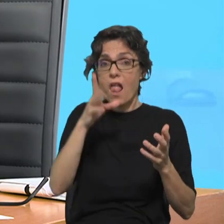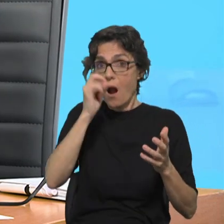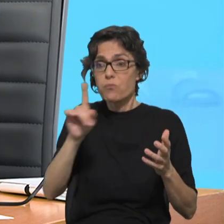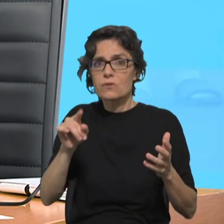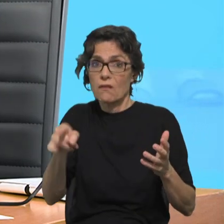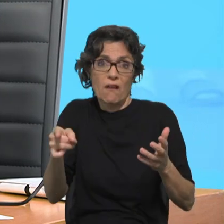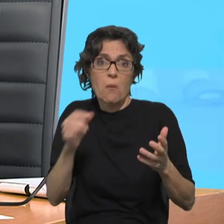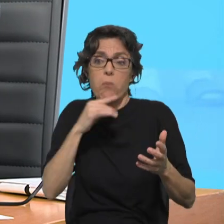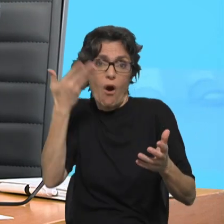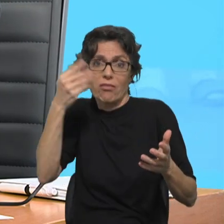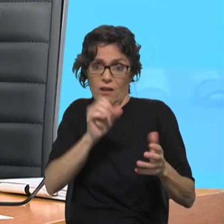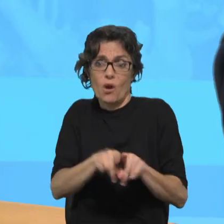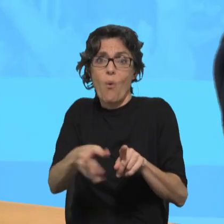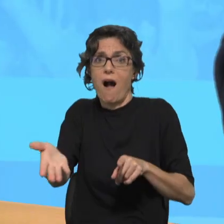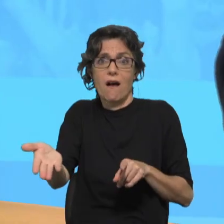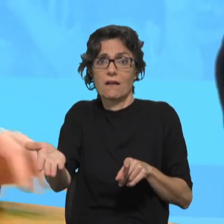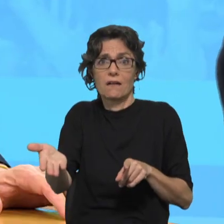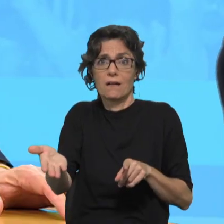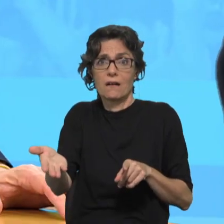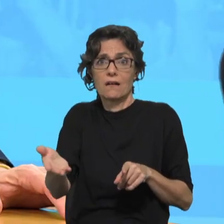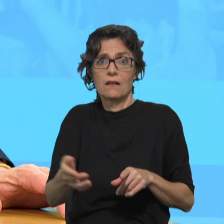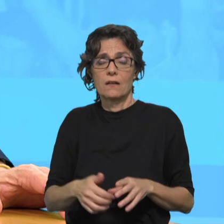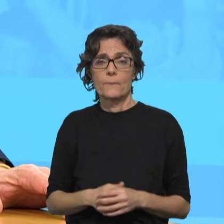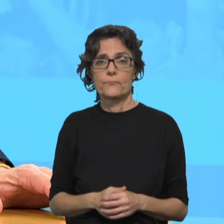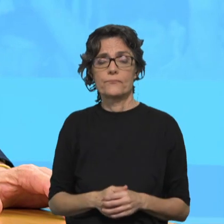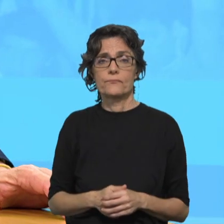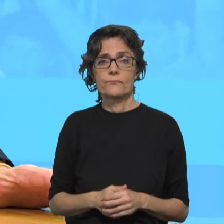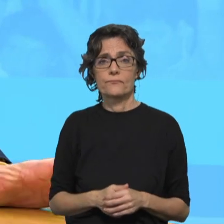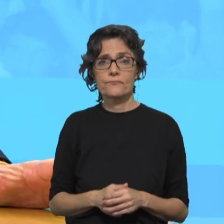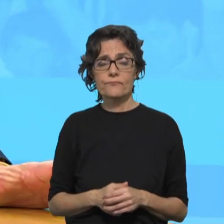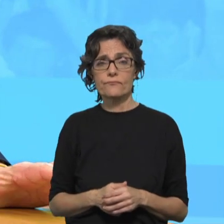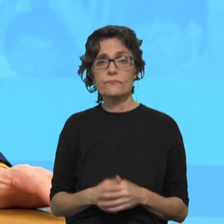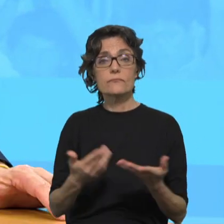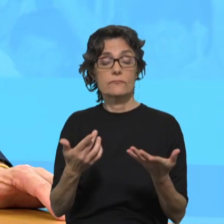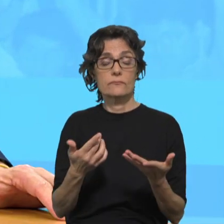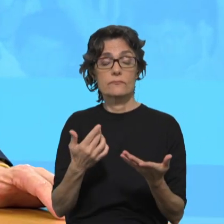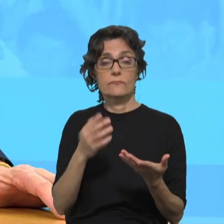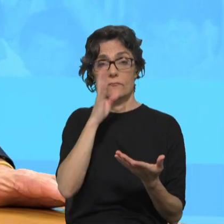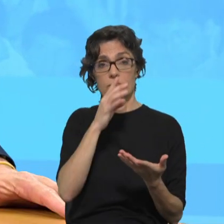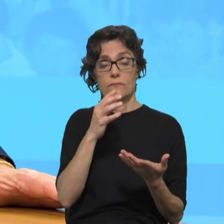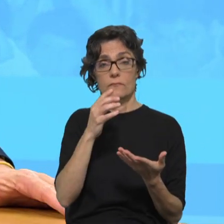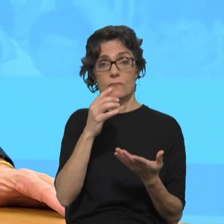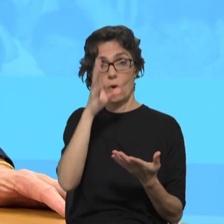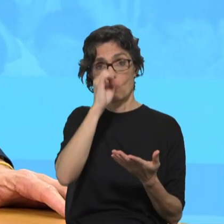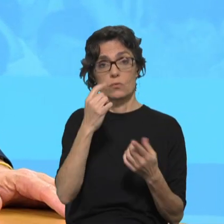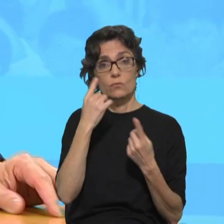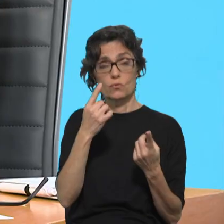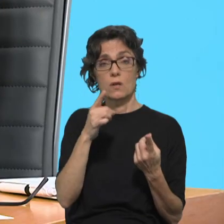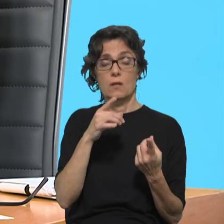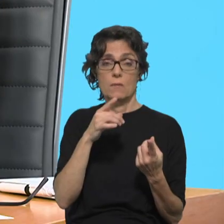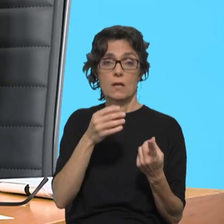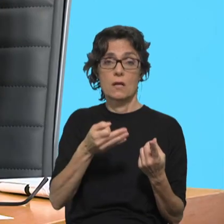crianças. Curiosamente, ao olhar alguns dados que estão no Ministério Público, na Polícia